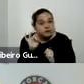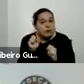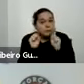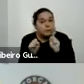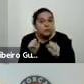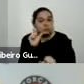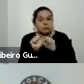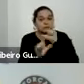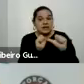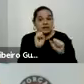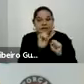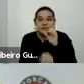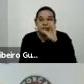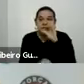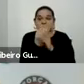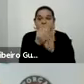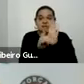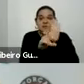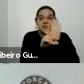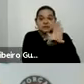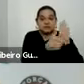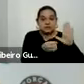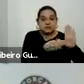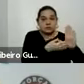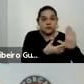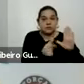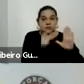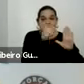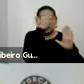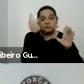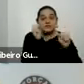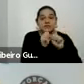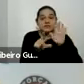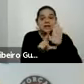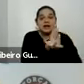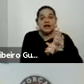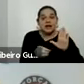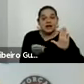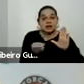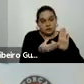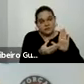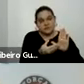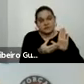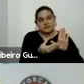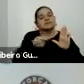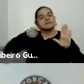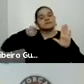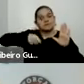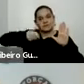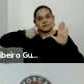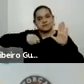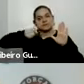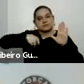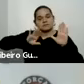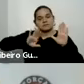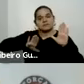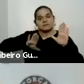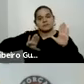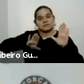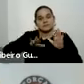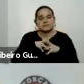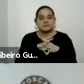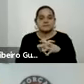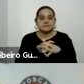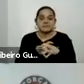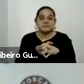lei. Alguém entrando para impedir que essa lei permaneça. Certo, gente? Né? Para a